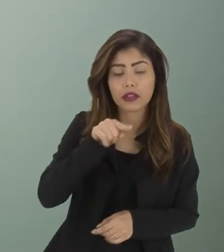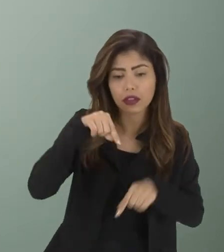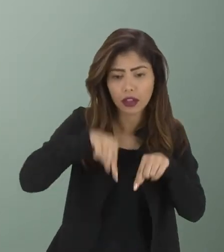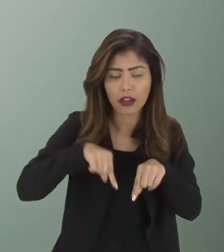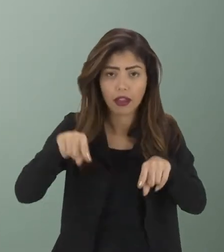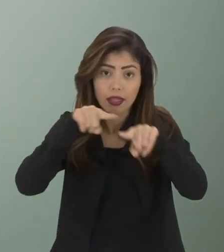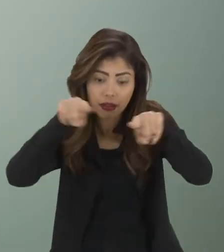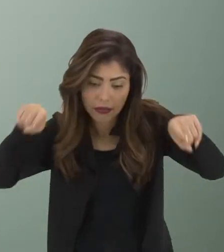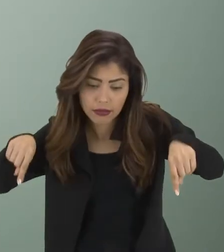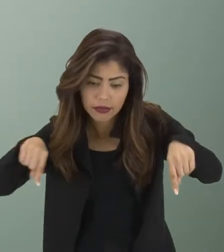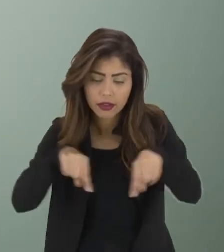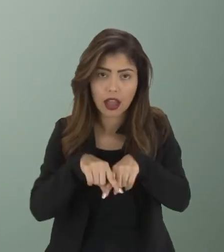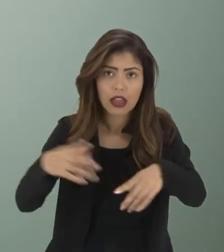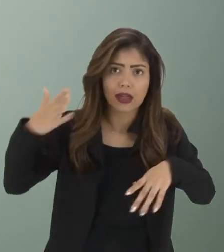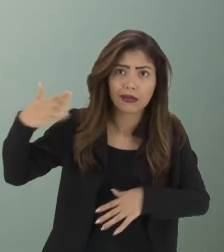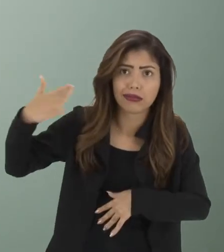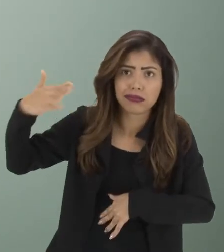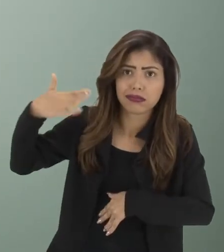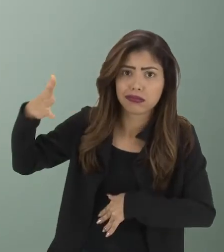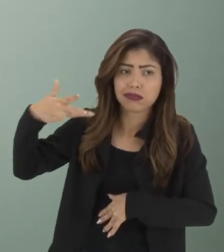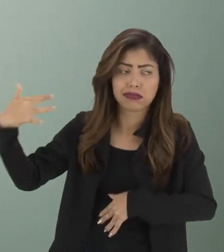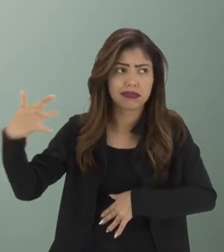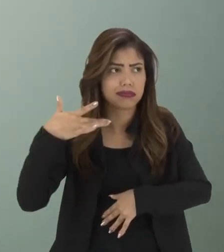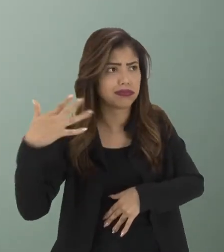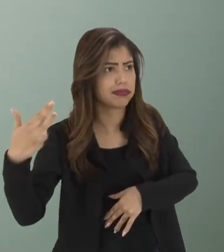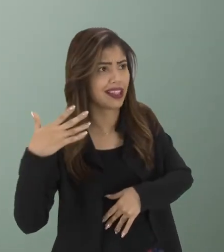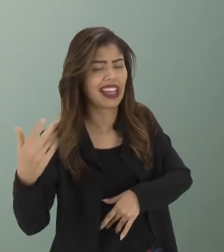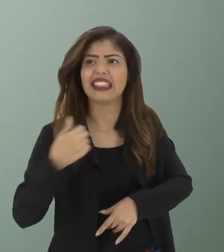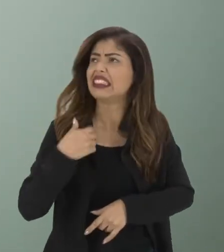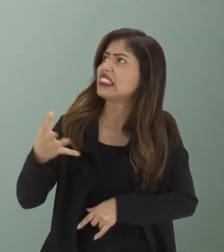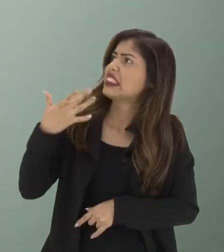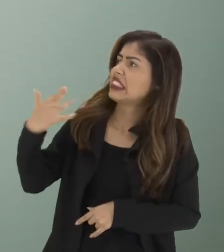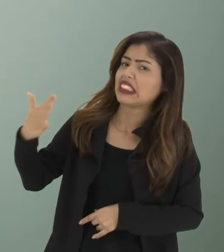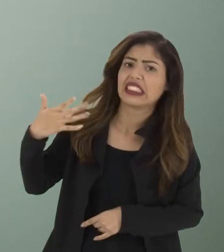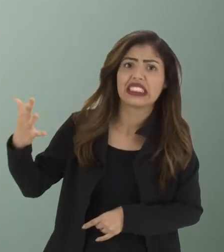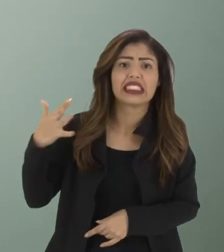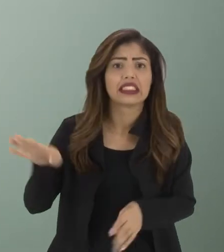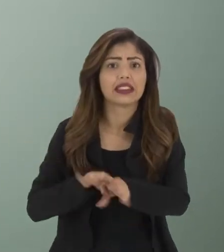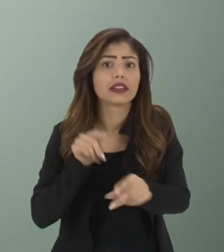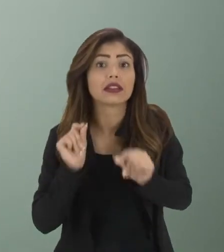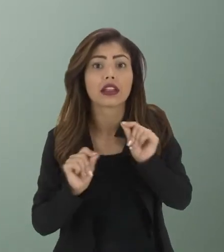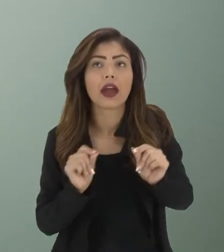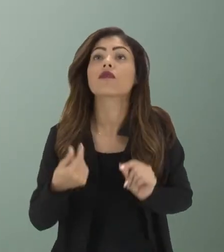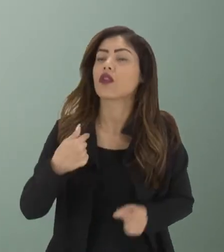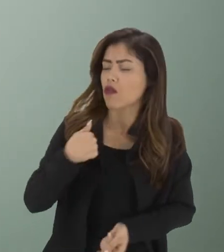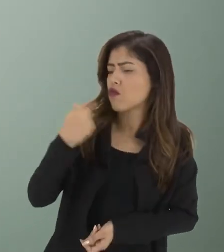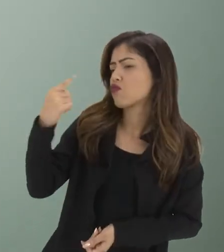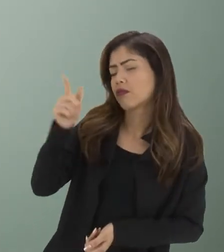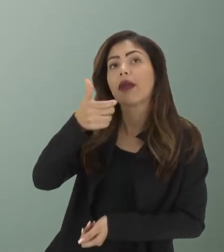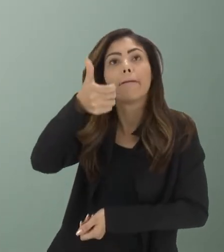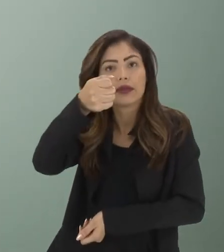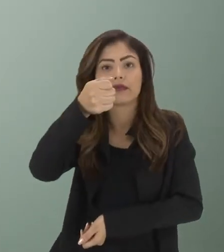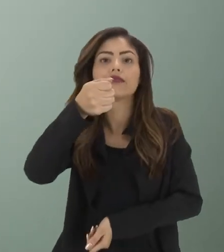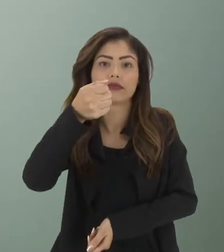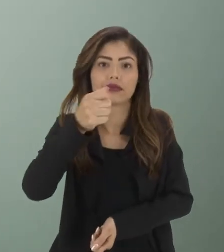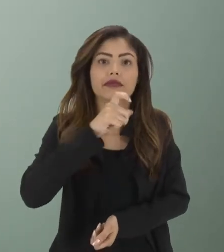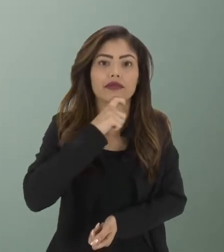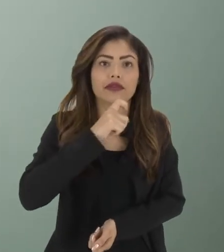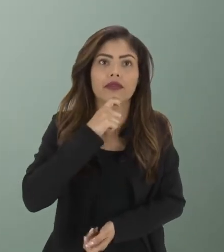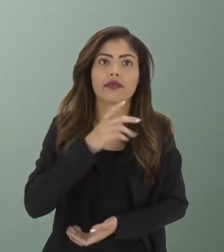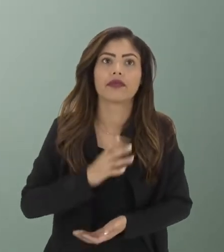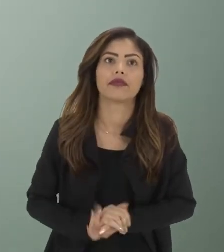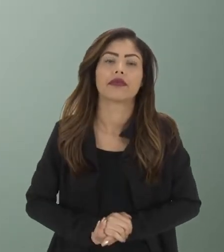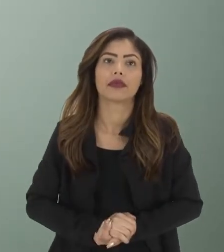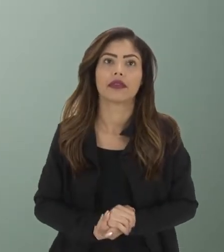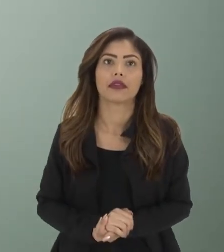na sala, tá quente, tem ar-condicionado. Você diz, gente, tá muito quente aqui. Eu vou ligar o ar. I will